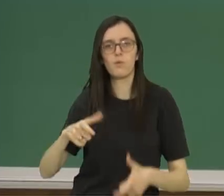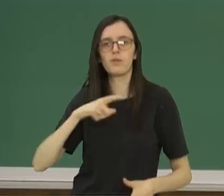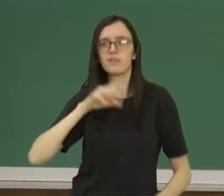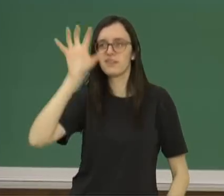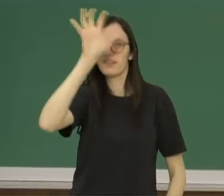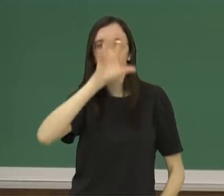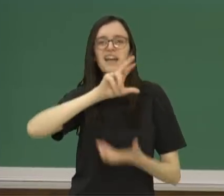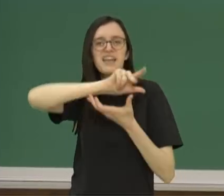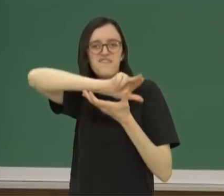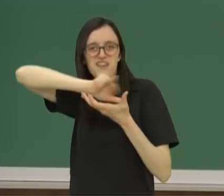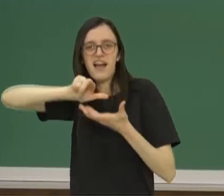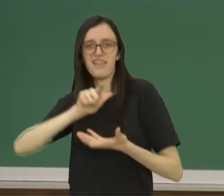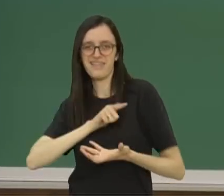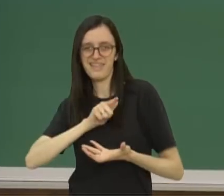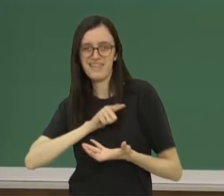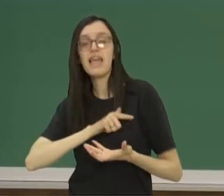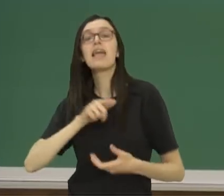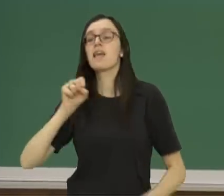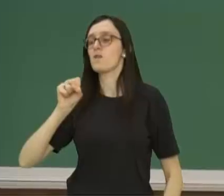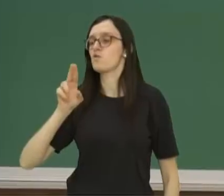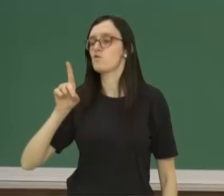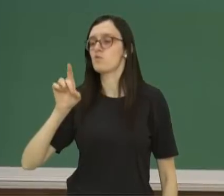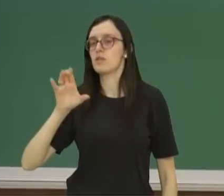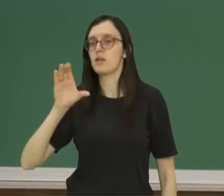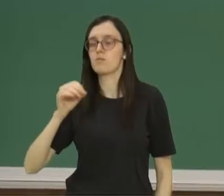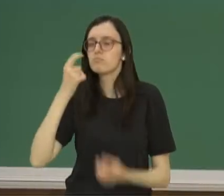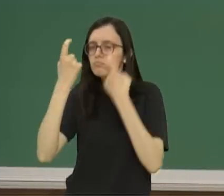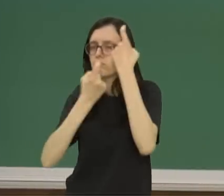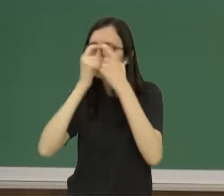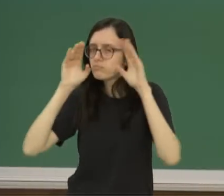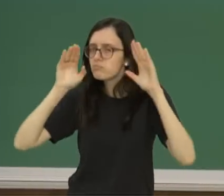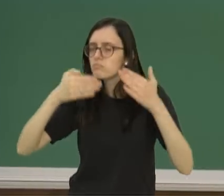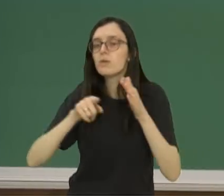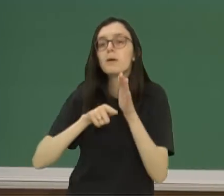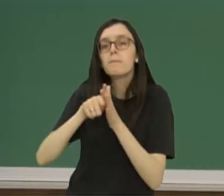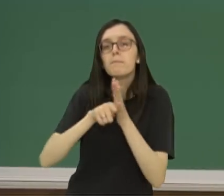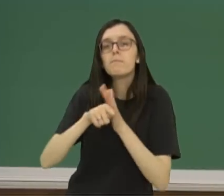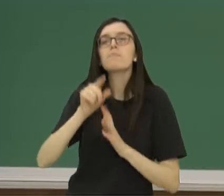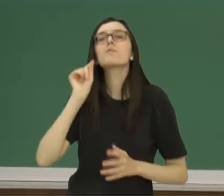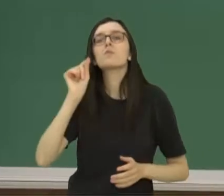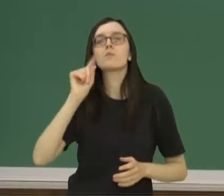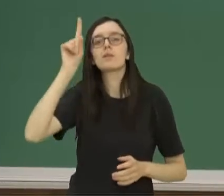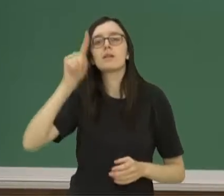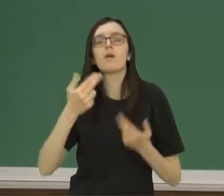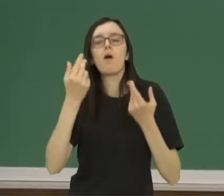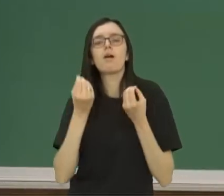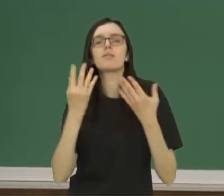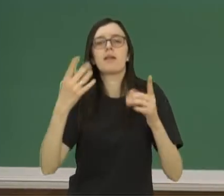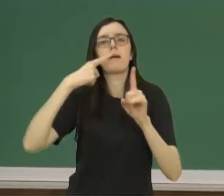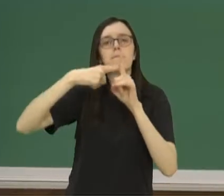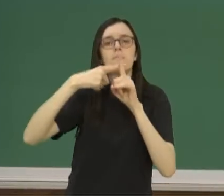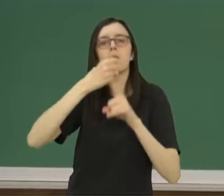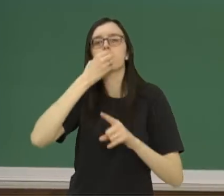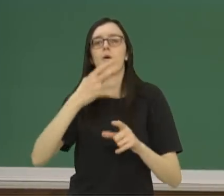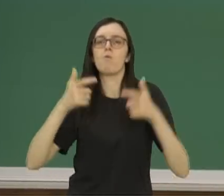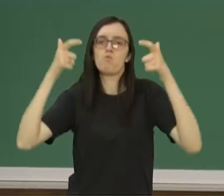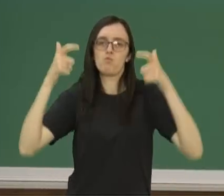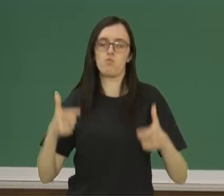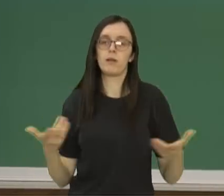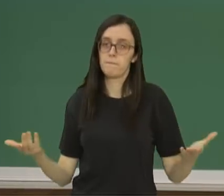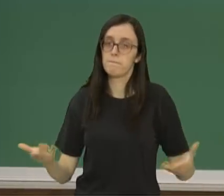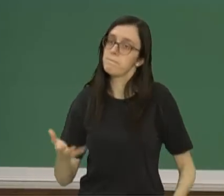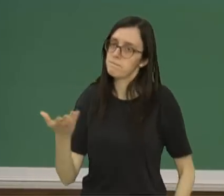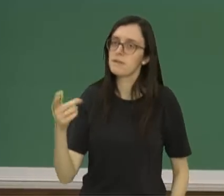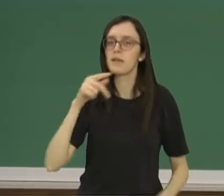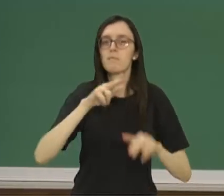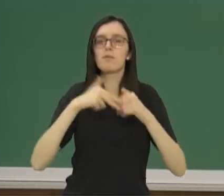naquela biodiversidade, a Sudeco ela tem essa preocupação de que essas pesquisas elas venham a beneficiar a região, certo? Por